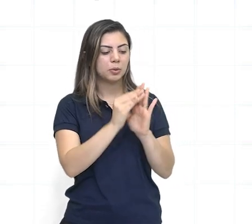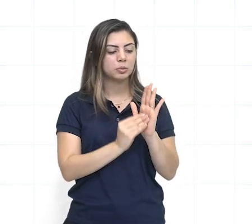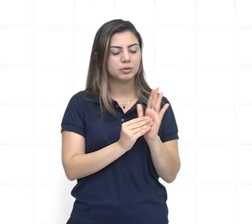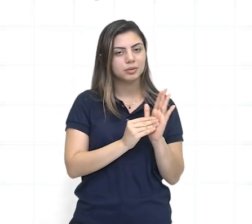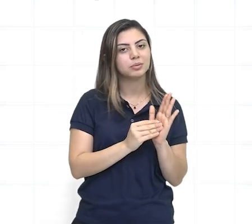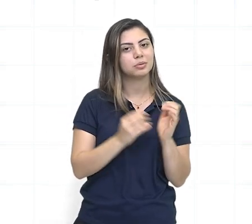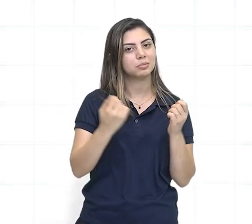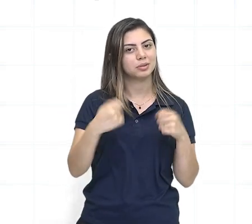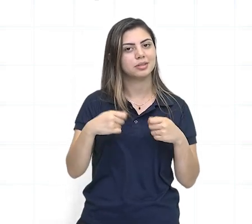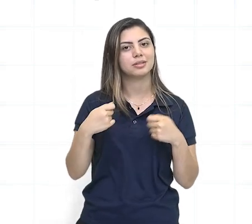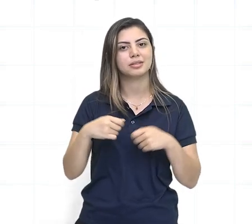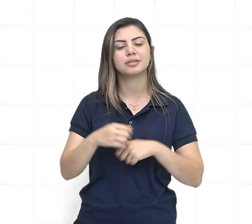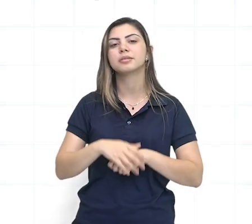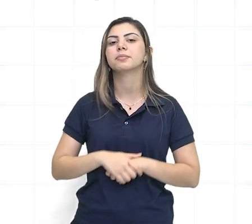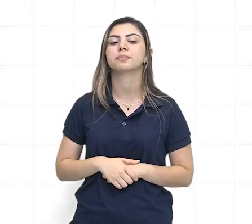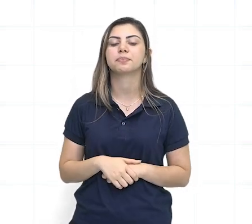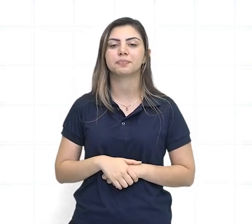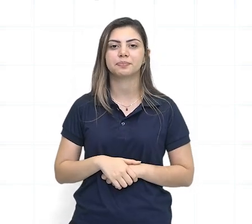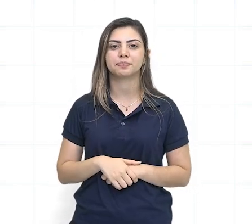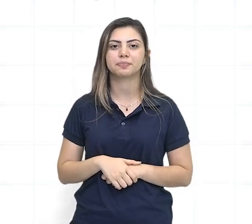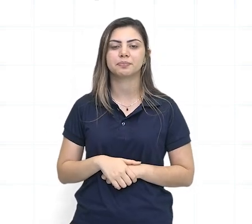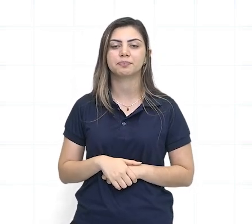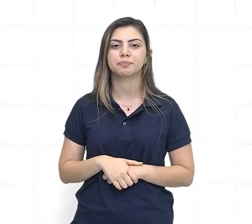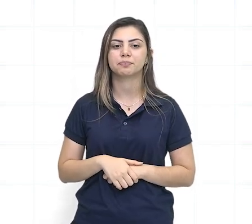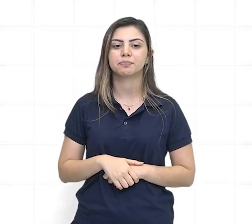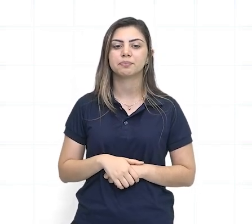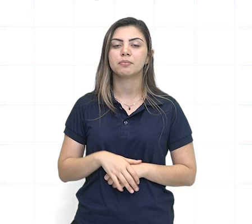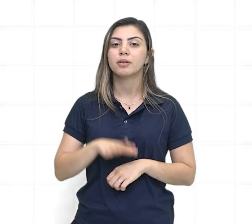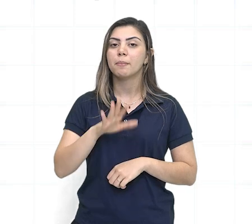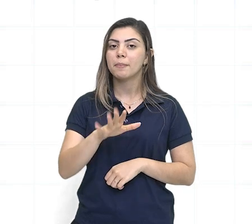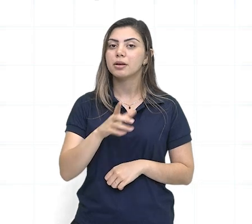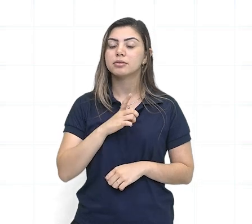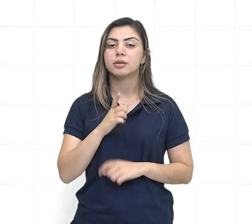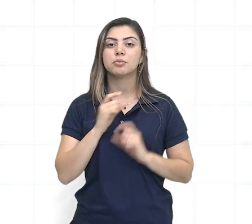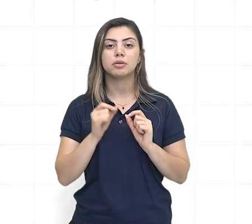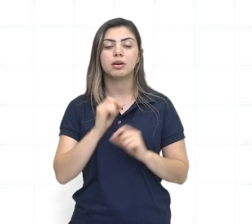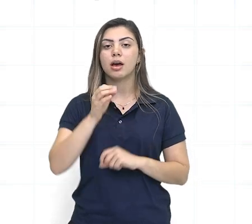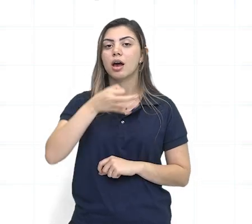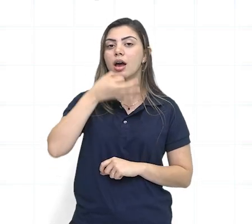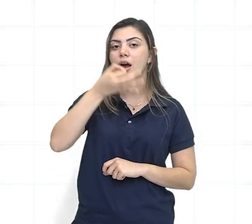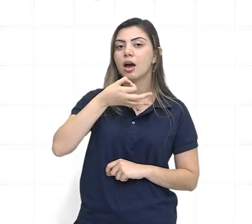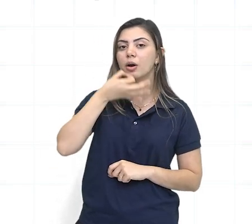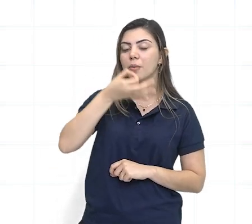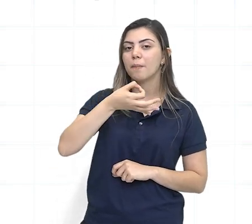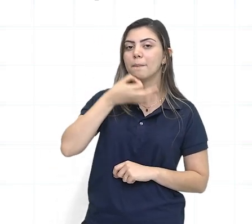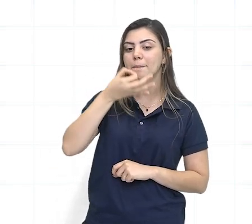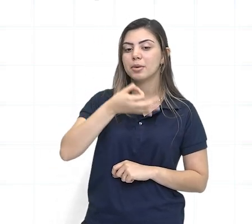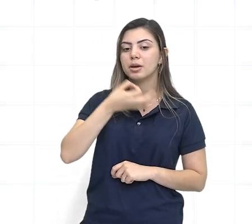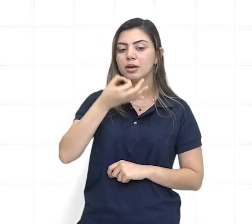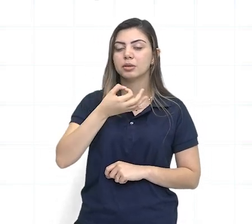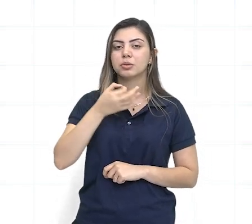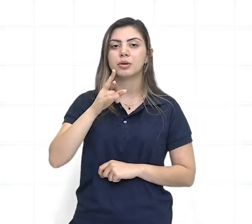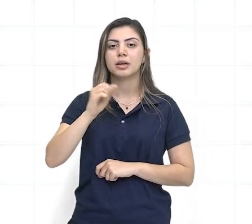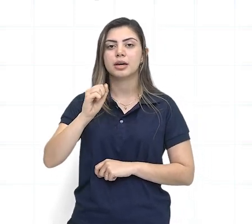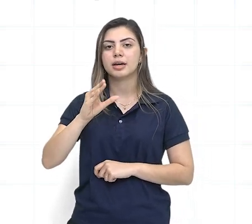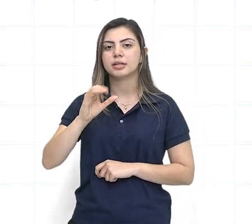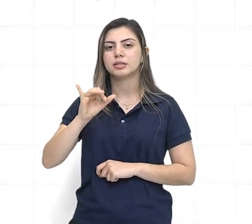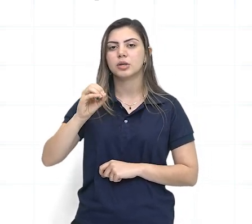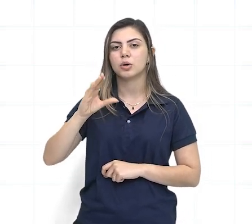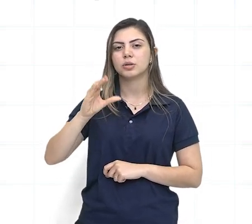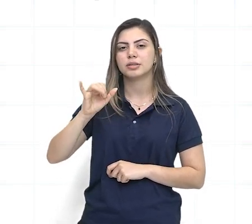está escrevendo. Argumento de raciocínio lógico. O que é isso? Raciocínio